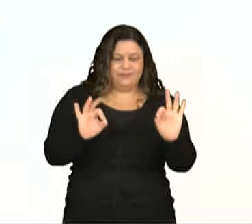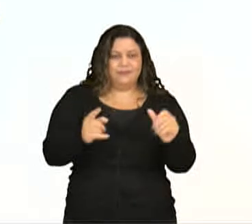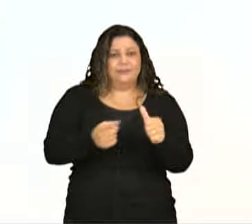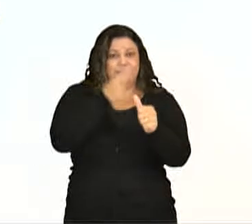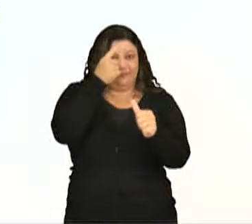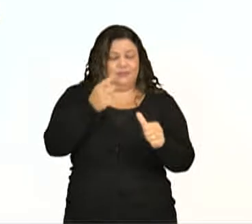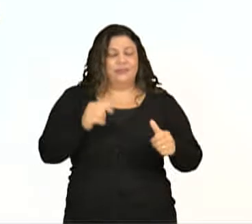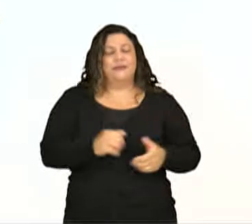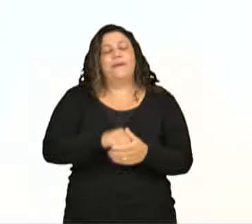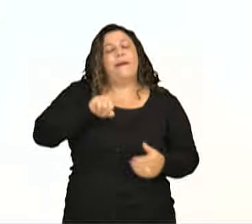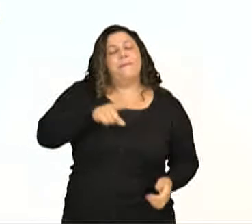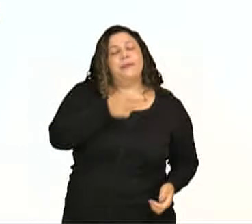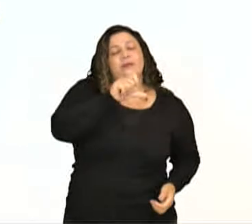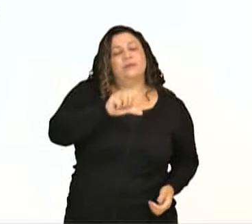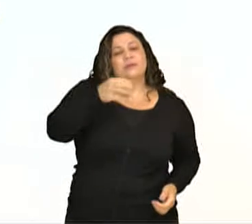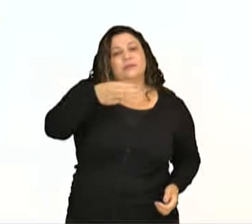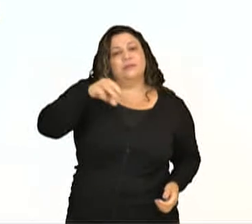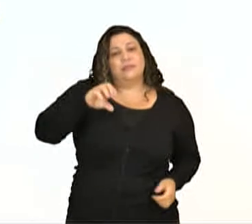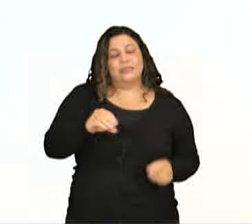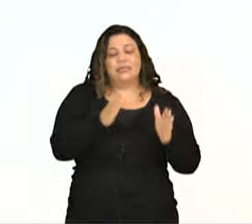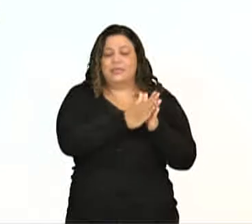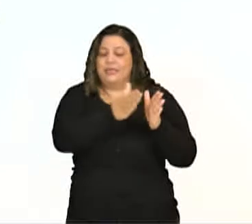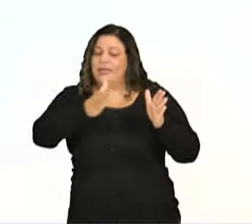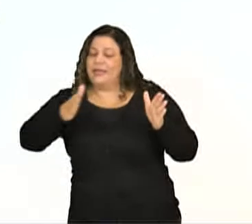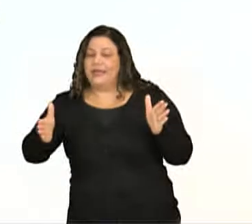dele durou de 1930 até